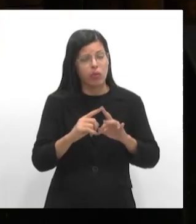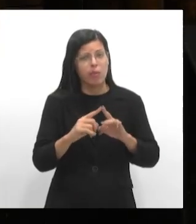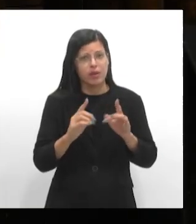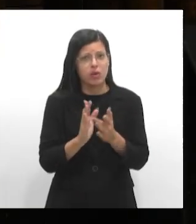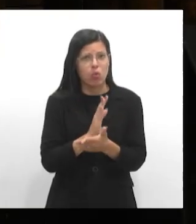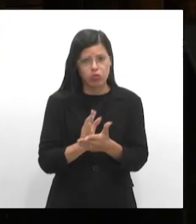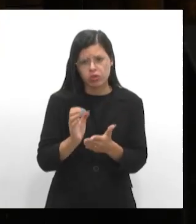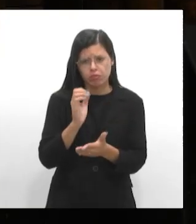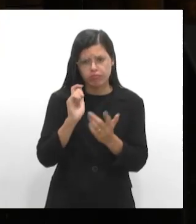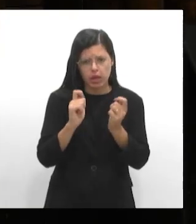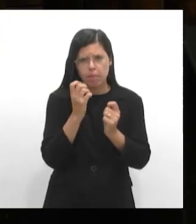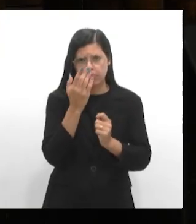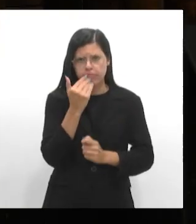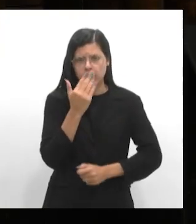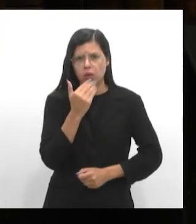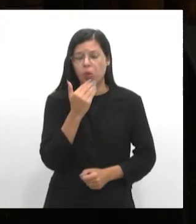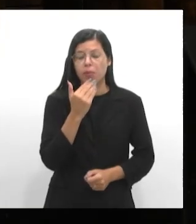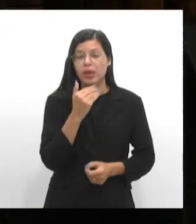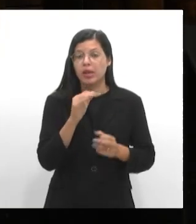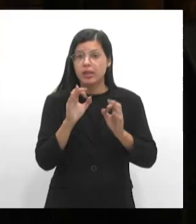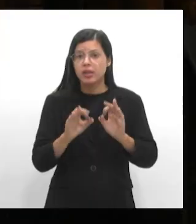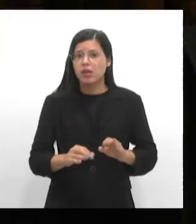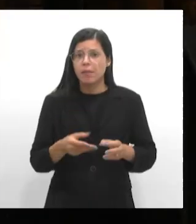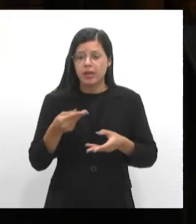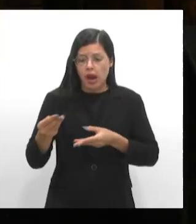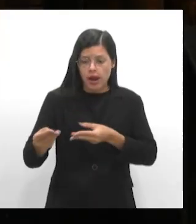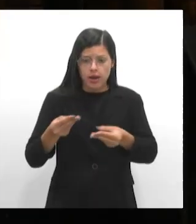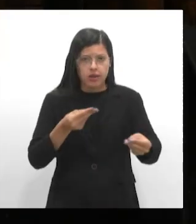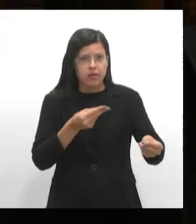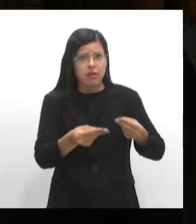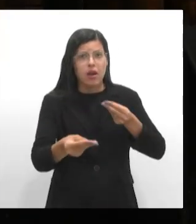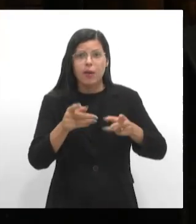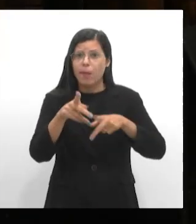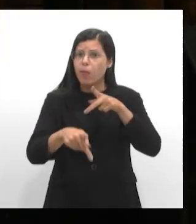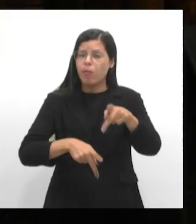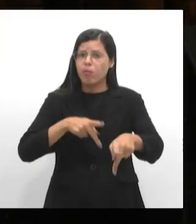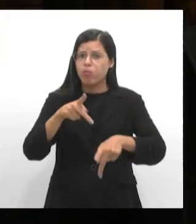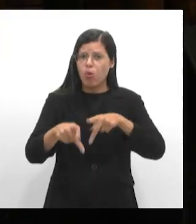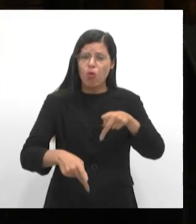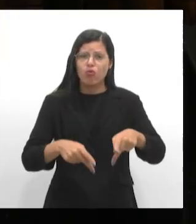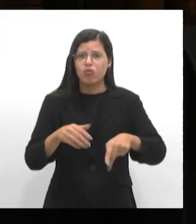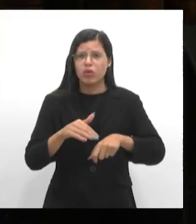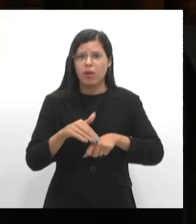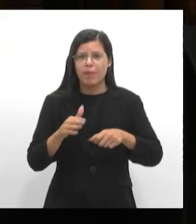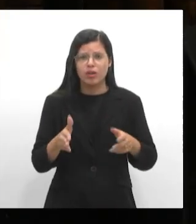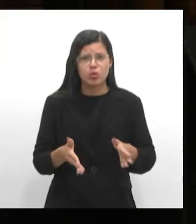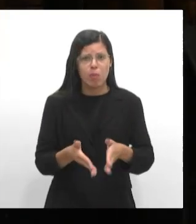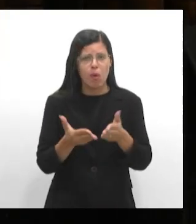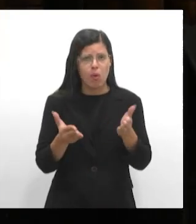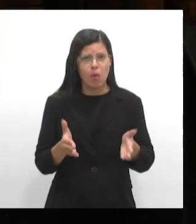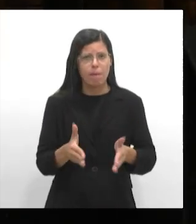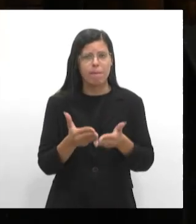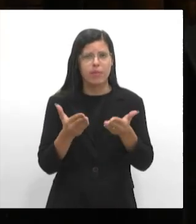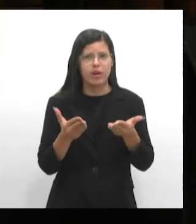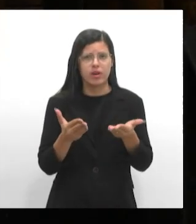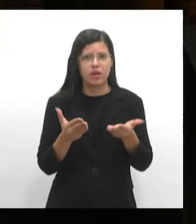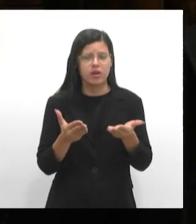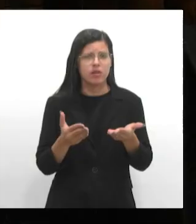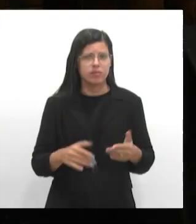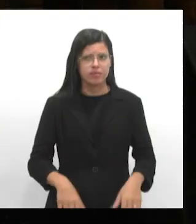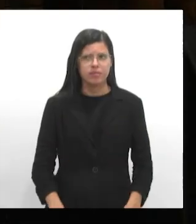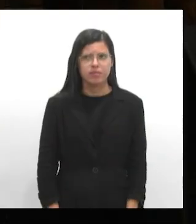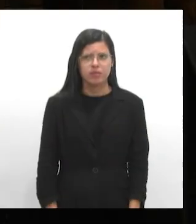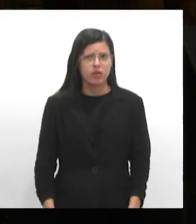que certamente é distribuído para essa população mais pobre, que o recebe muito bem,